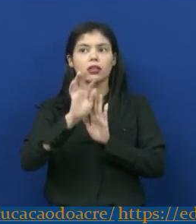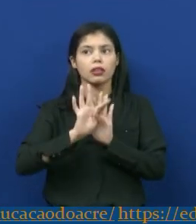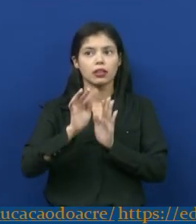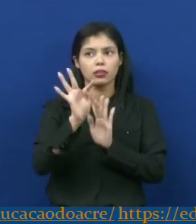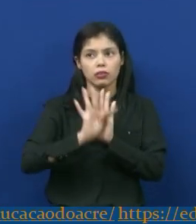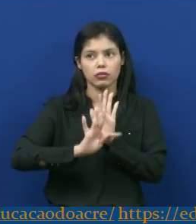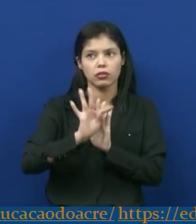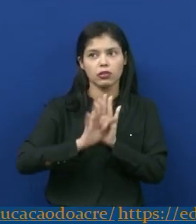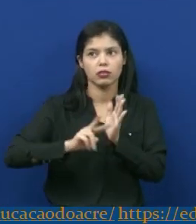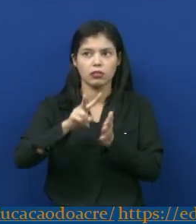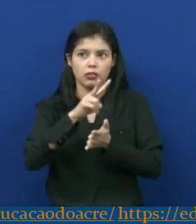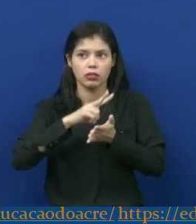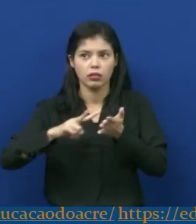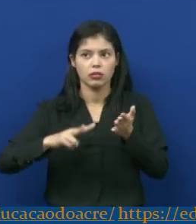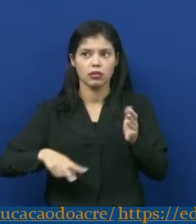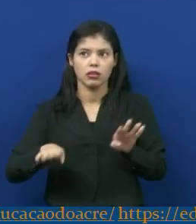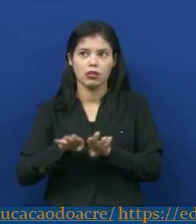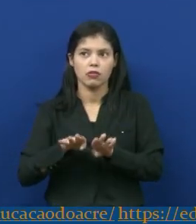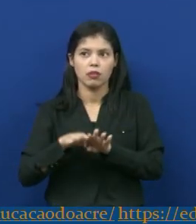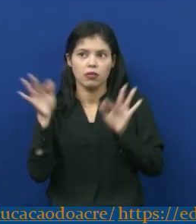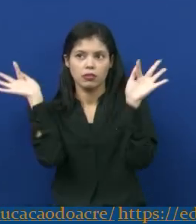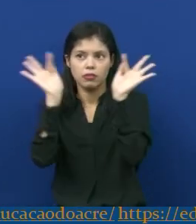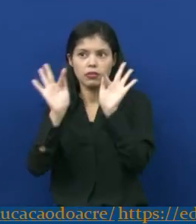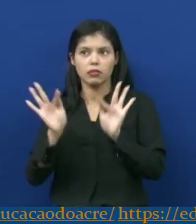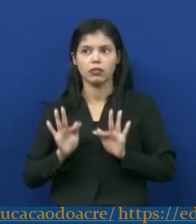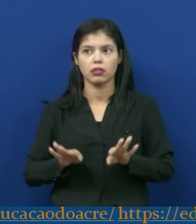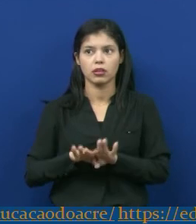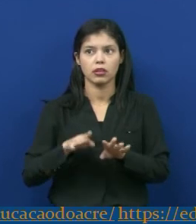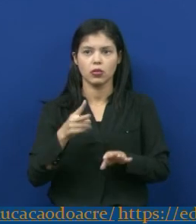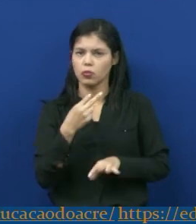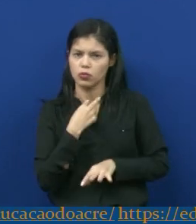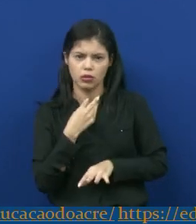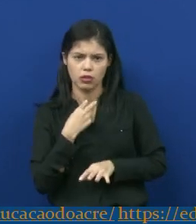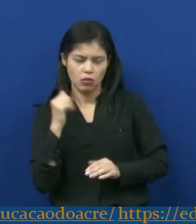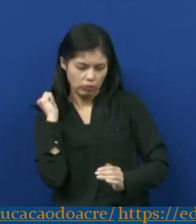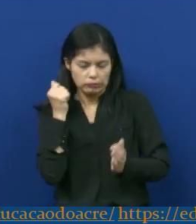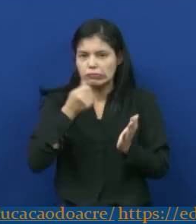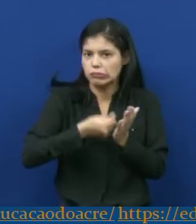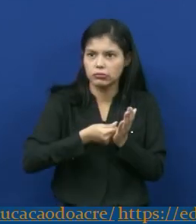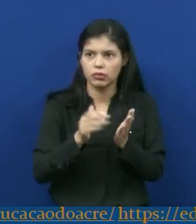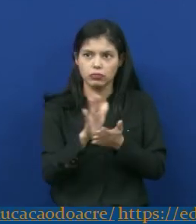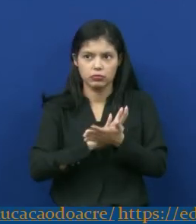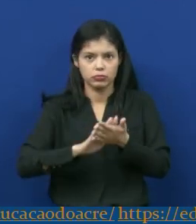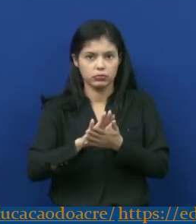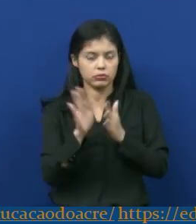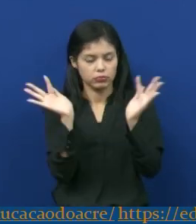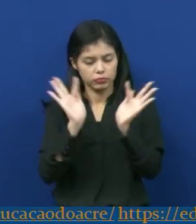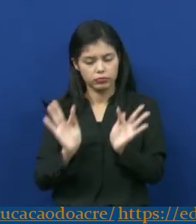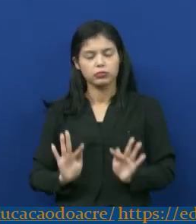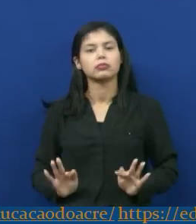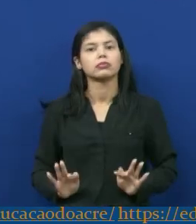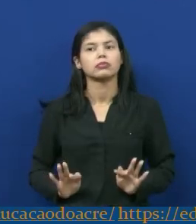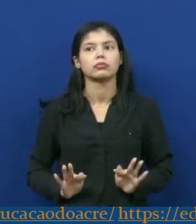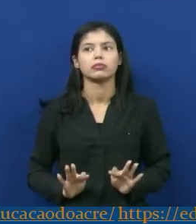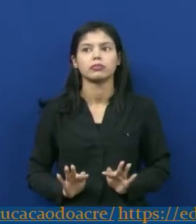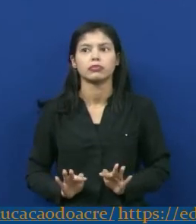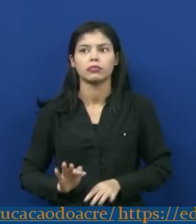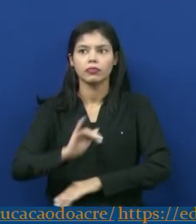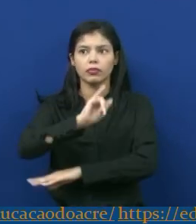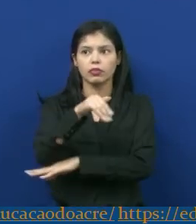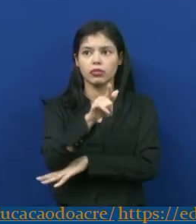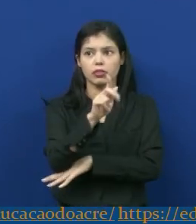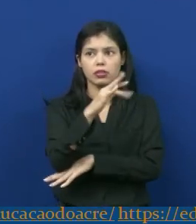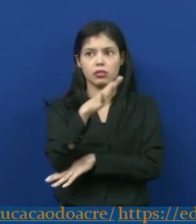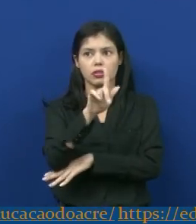ser una de las formas de la felicidad y no puede obligar a nadie a ser feliz. Uma frase de Jorge Luis